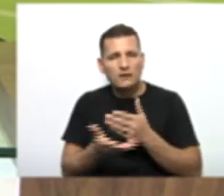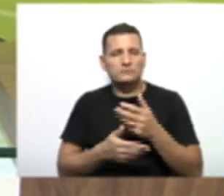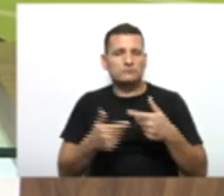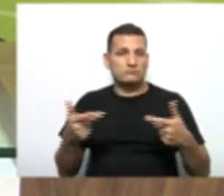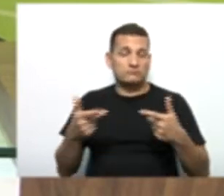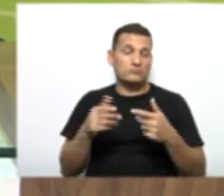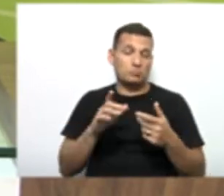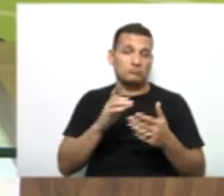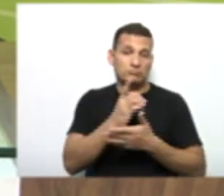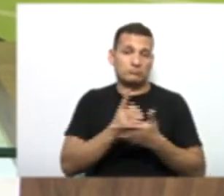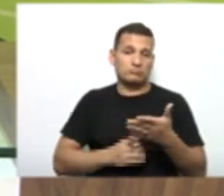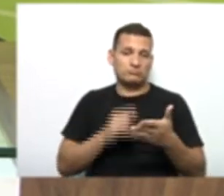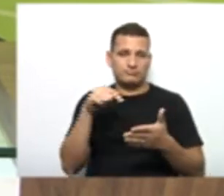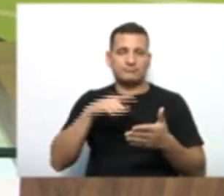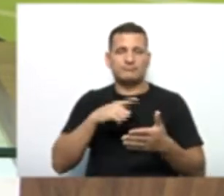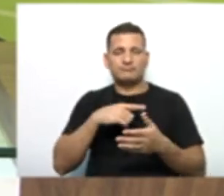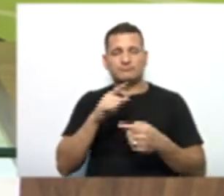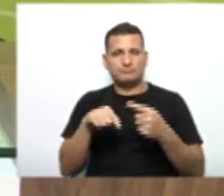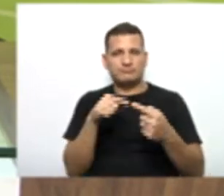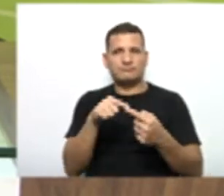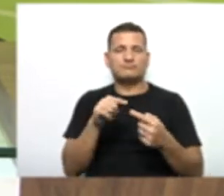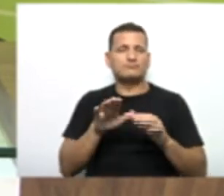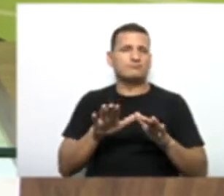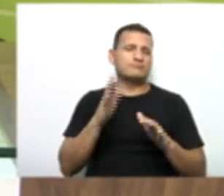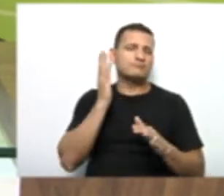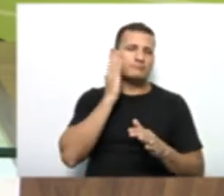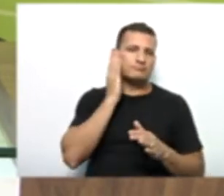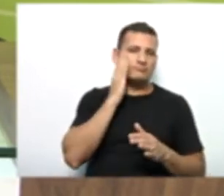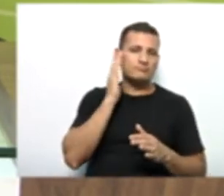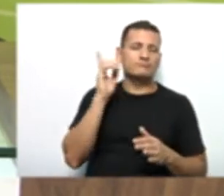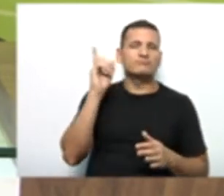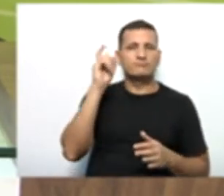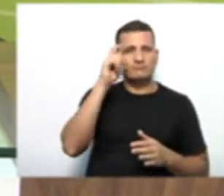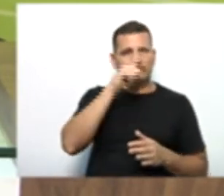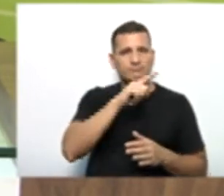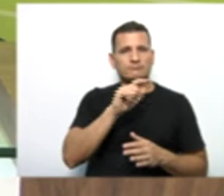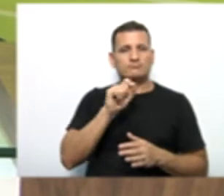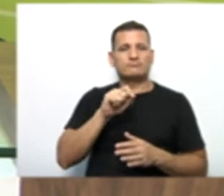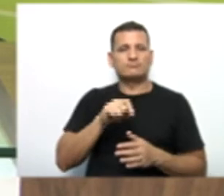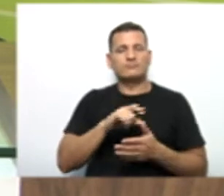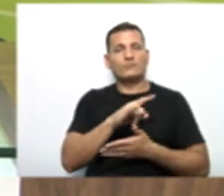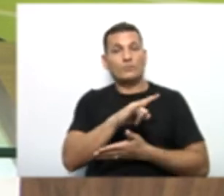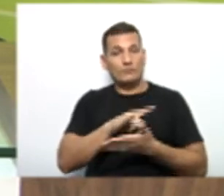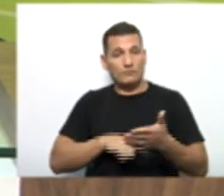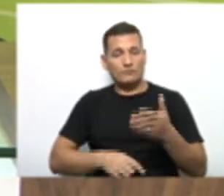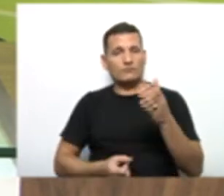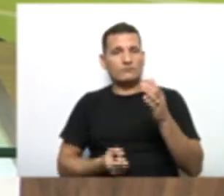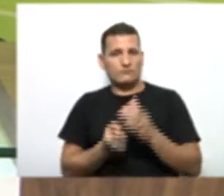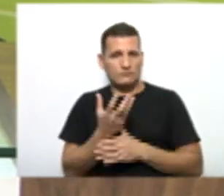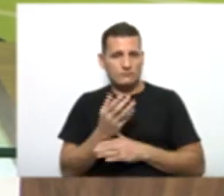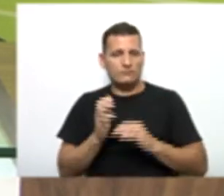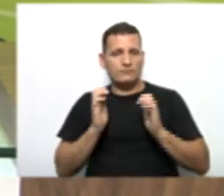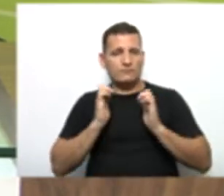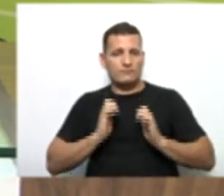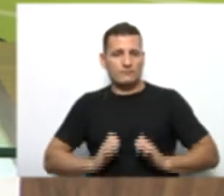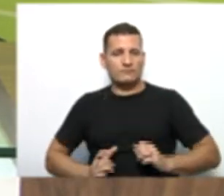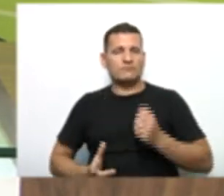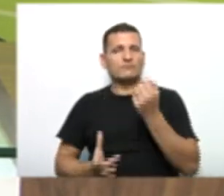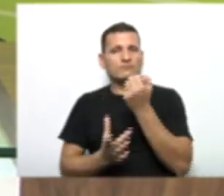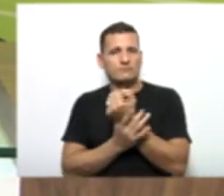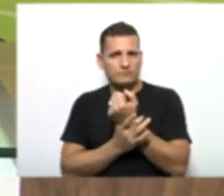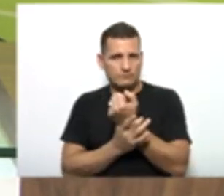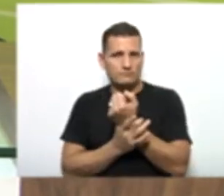professor. Mas é claro que nós sabemos o quanto é difícil nós criarmos um documento ético, né, que garanta princípios